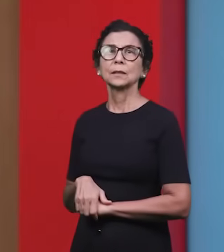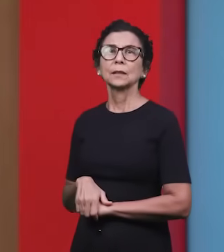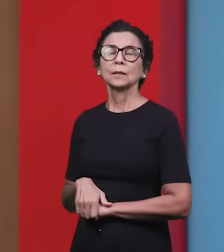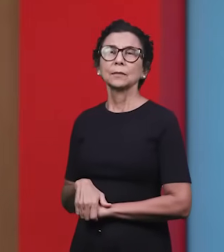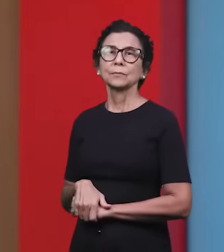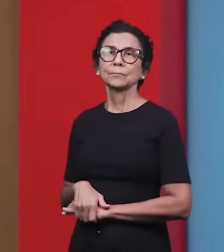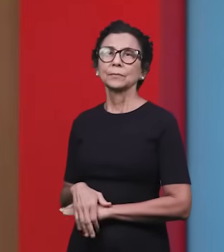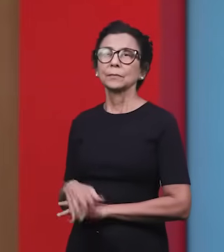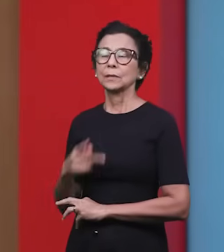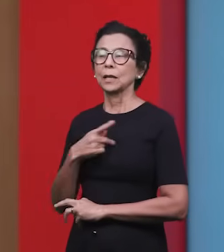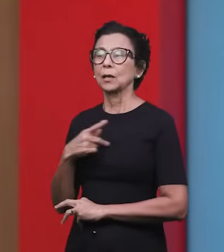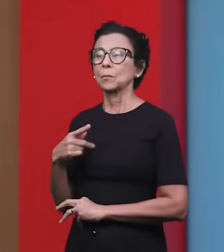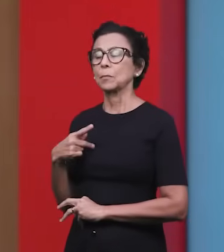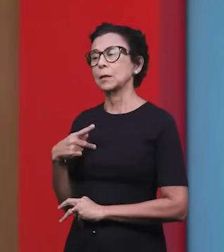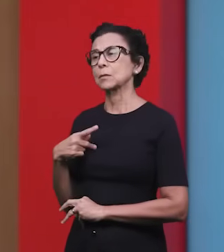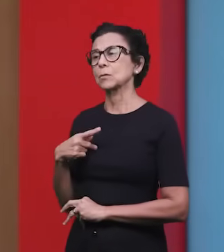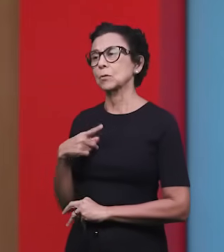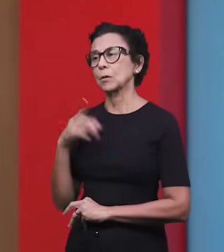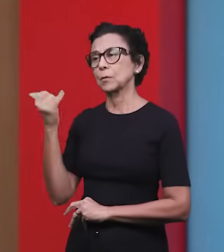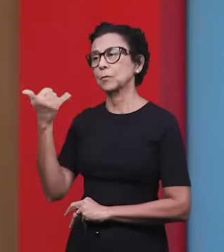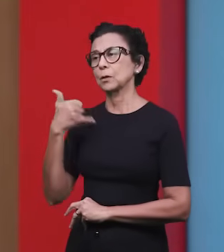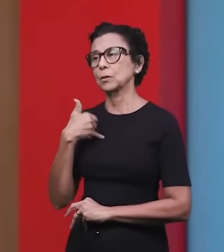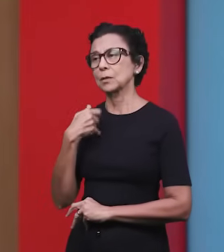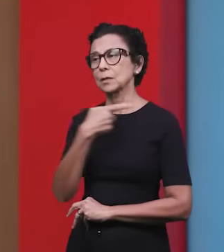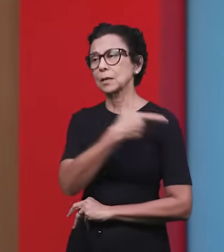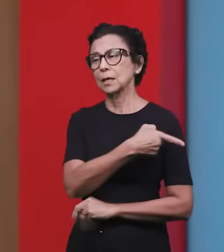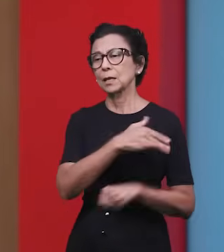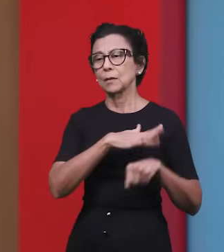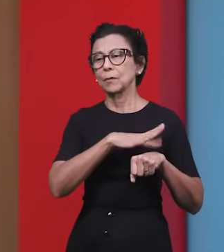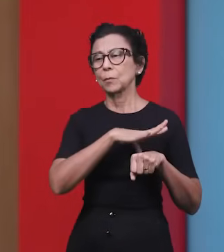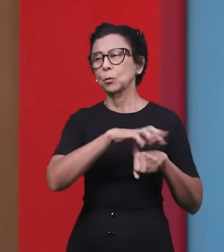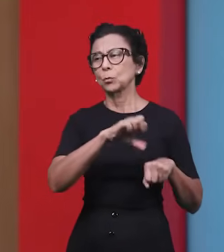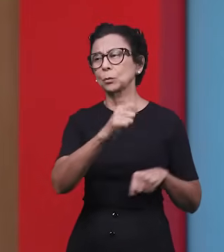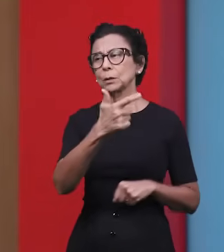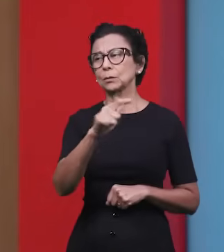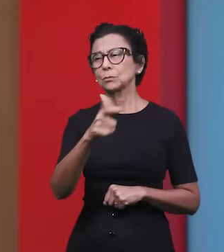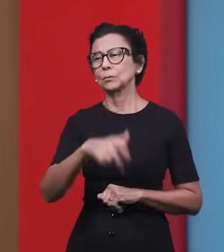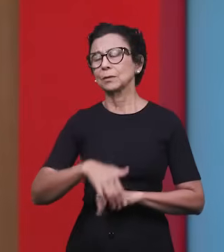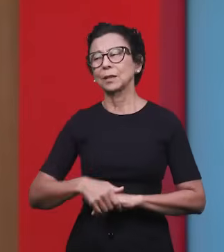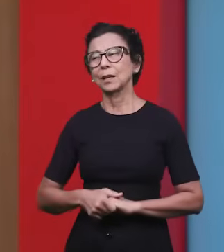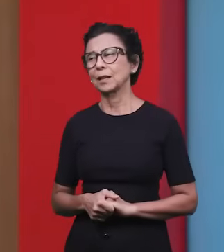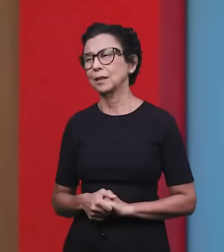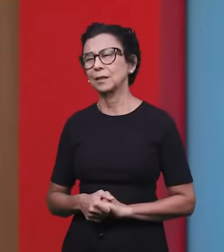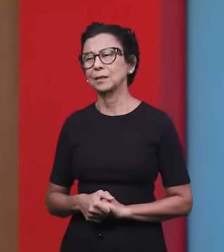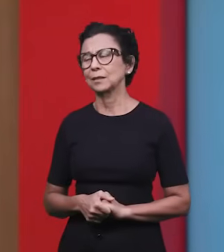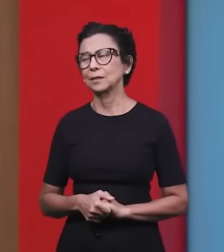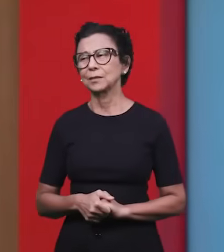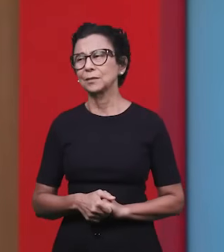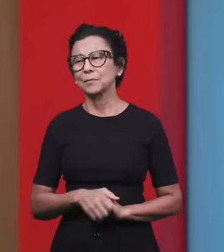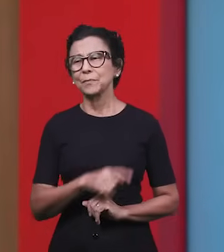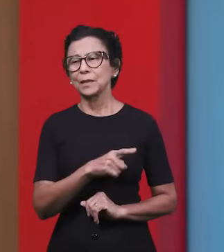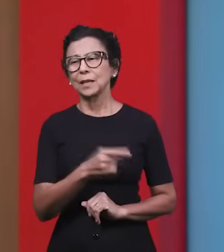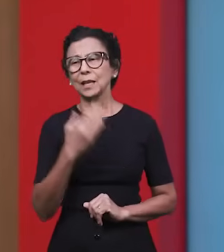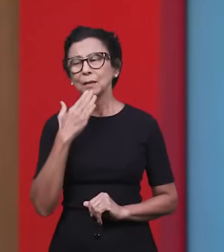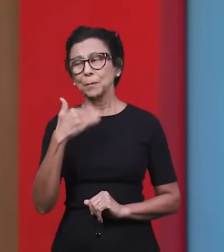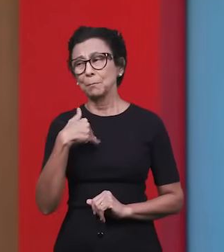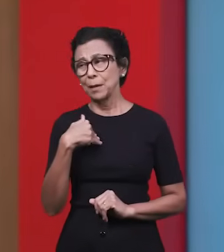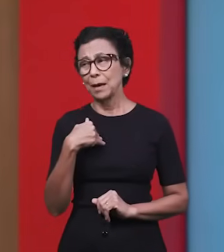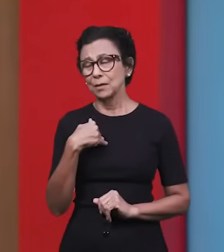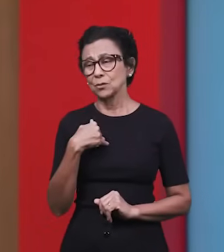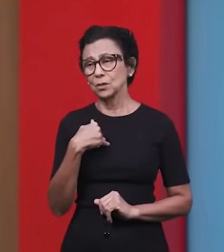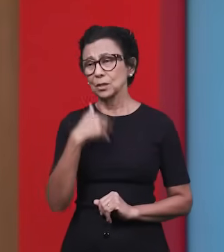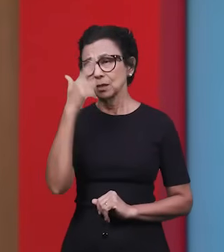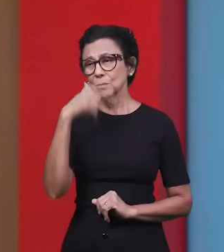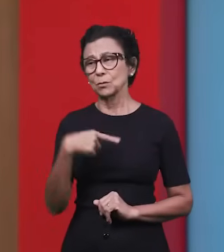a enfermidade é incurável, ela sempre pede oração. Deixa botar agora os diáconos para orar, porque a gente sabe